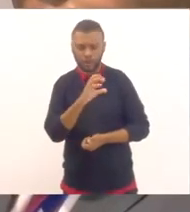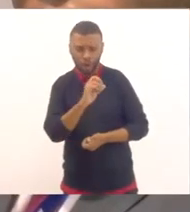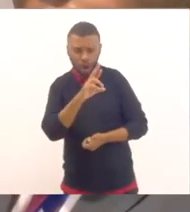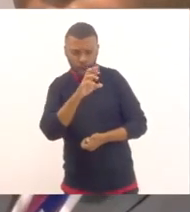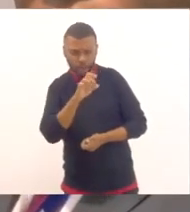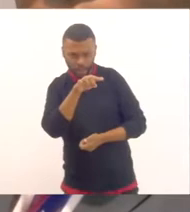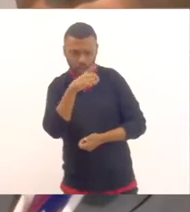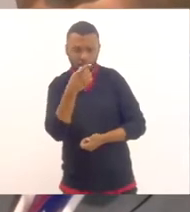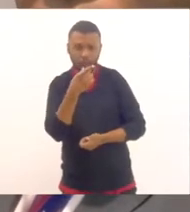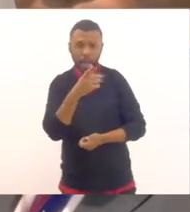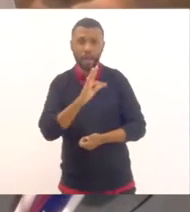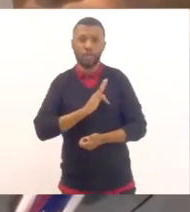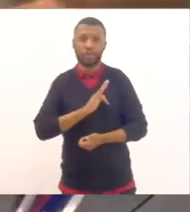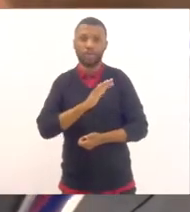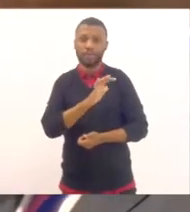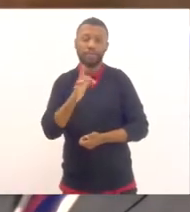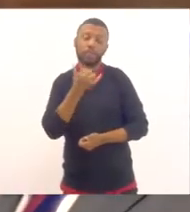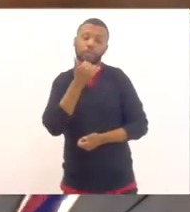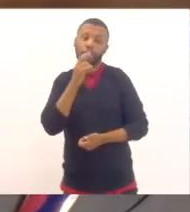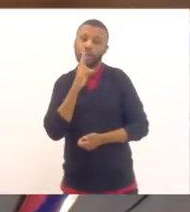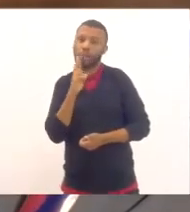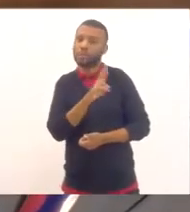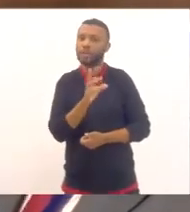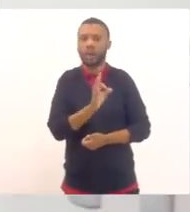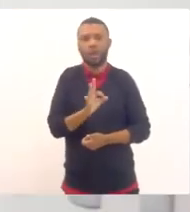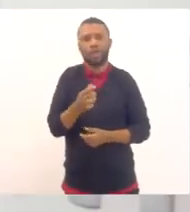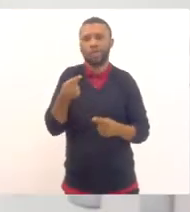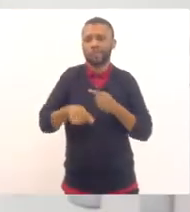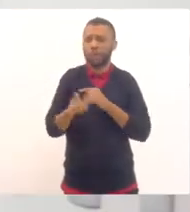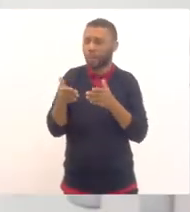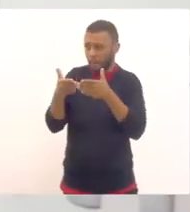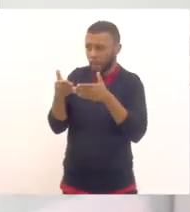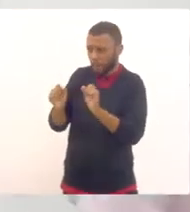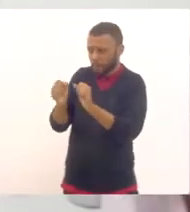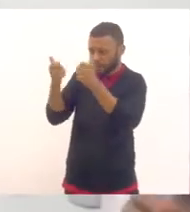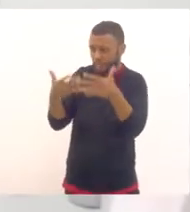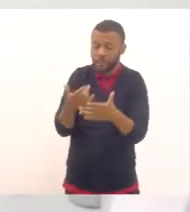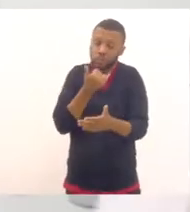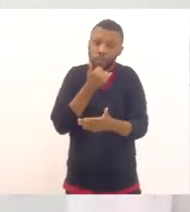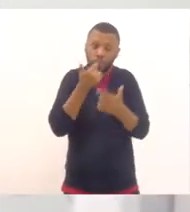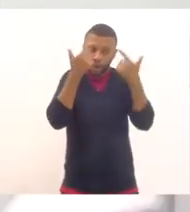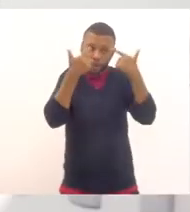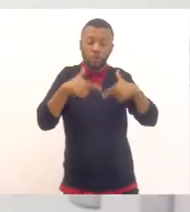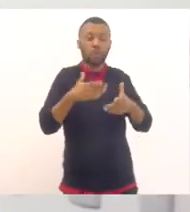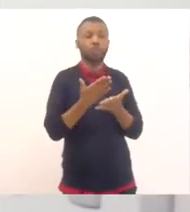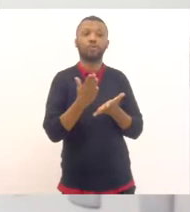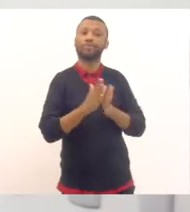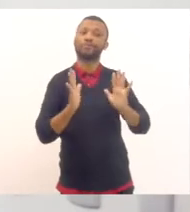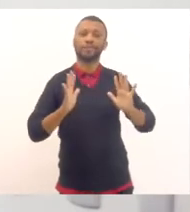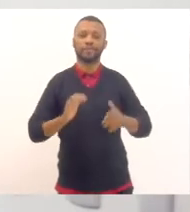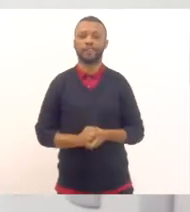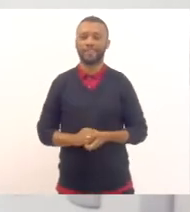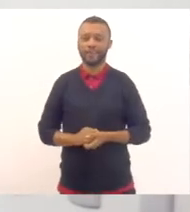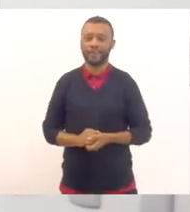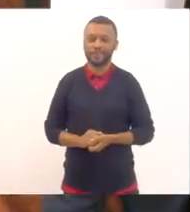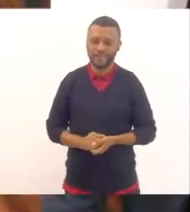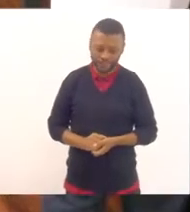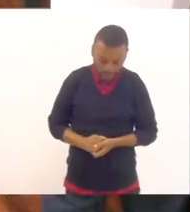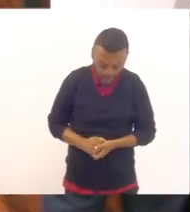essa peça essa resposta não cabe a mim vou passar por gentileza não eu não não não é comigo não perfeita